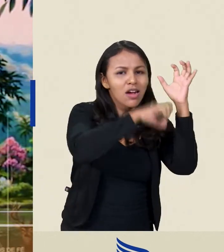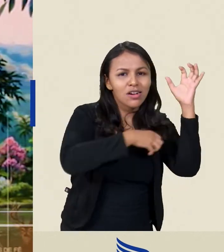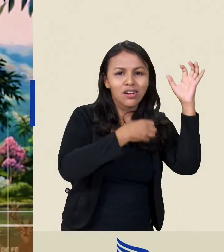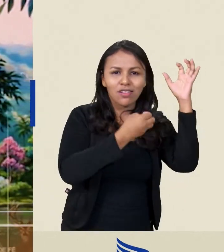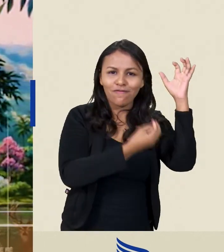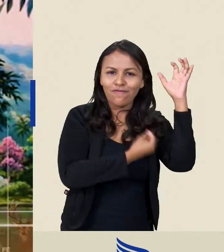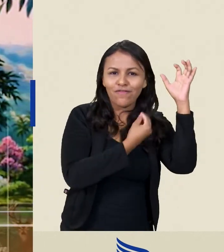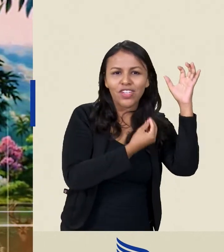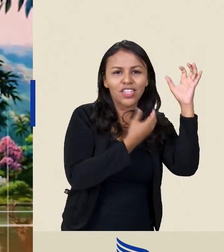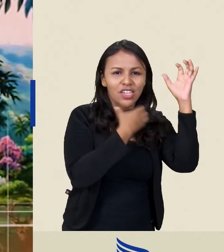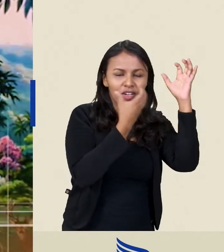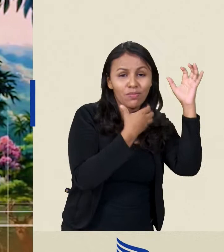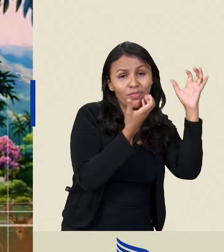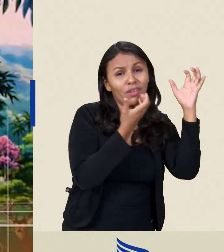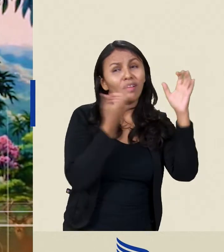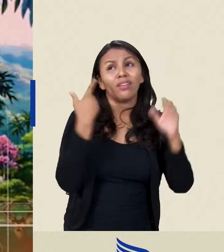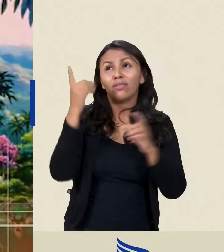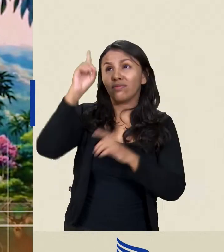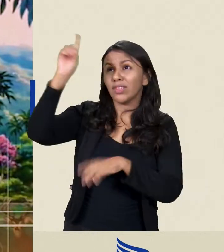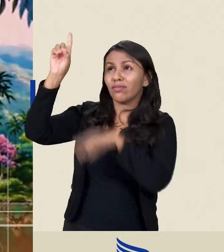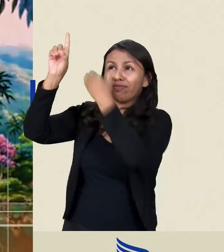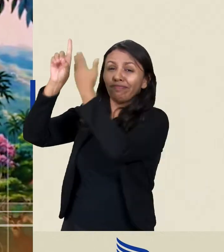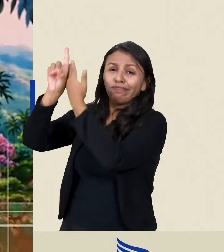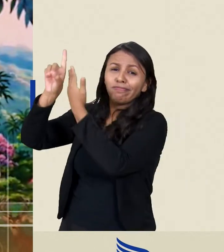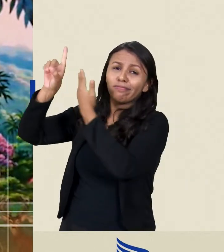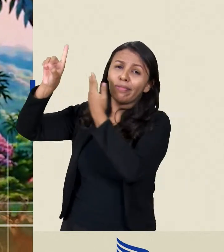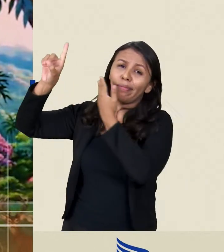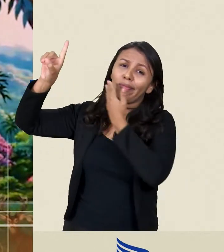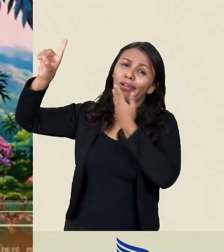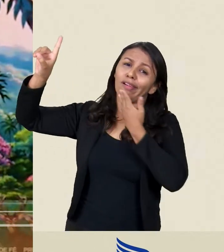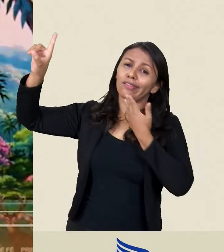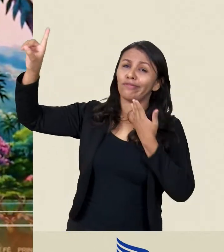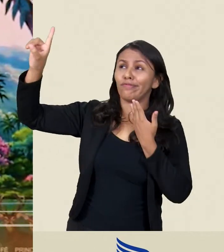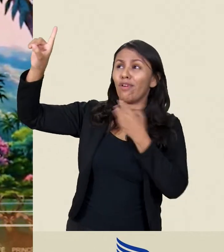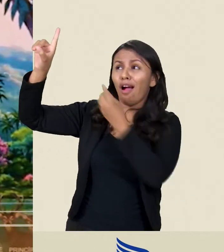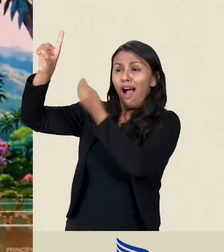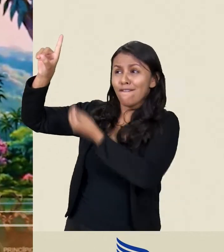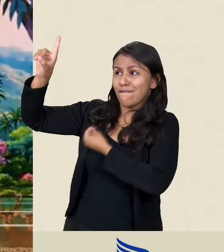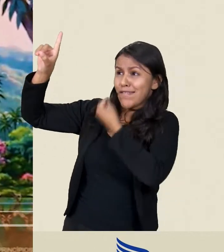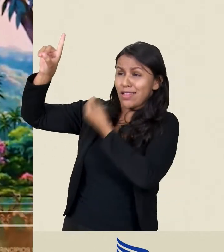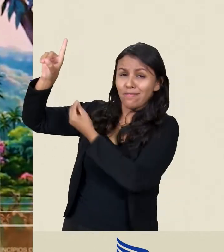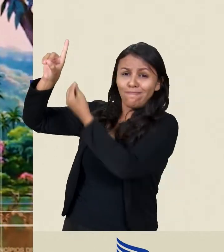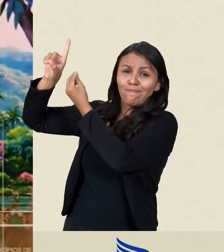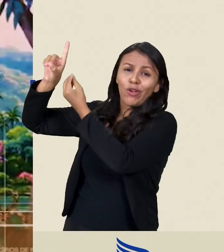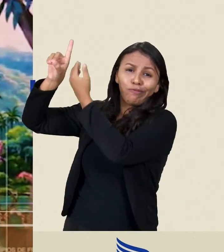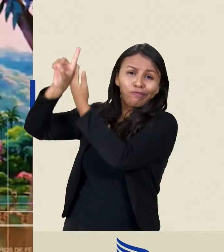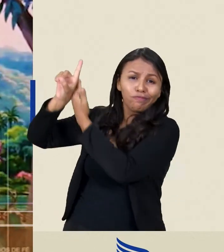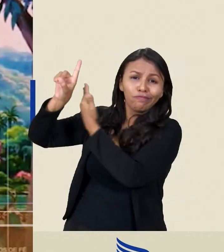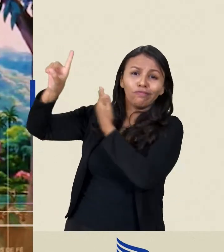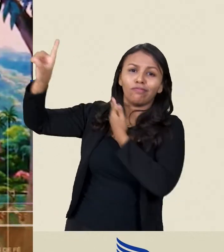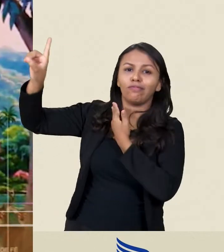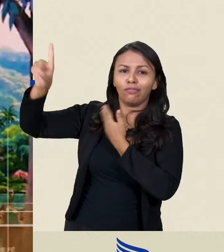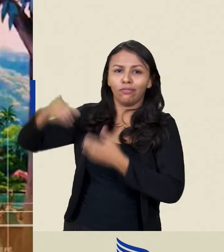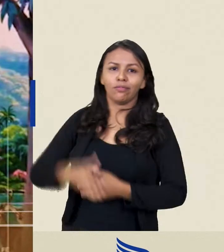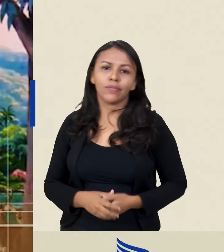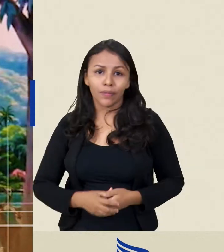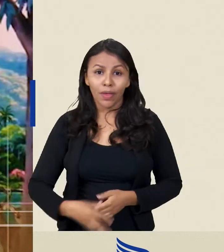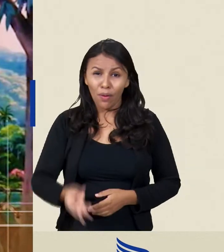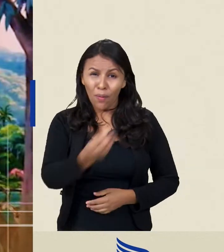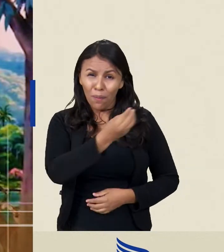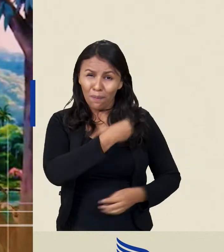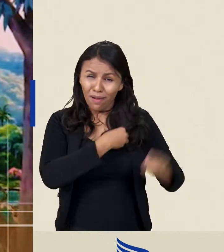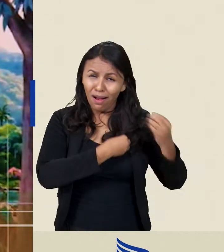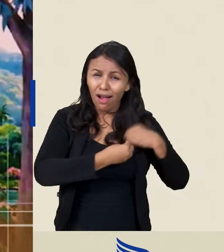distanciou-se da glória do Criador e foi separado da fonte da vida. O pecado trouxe morte a Adão e